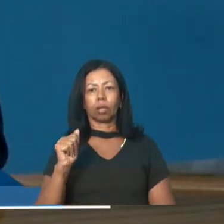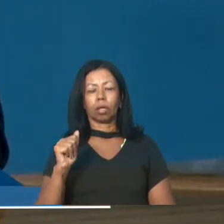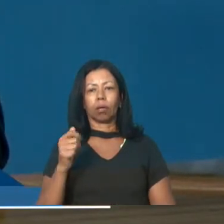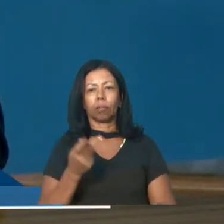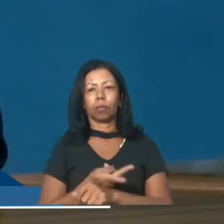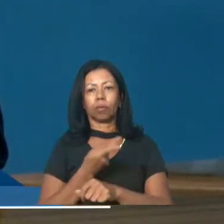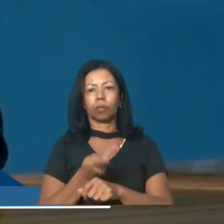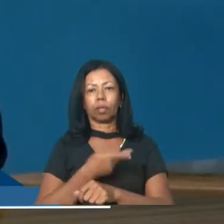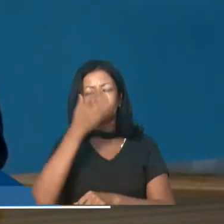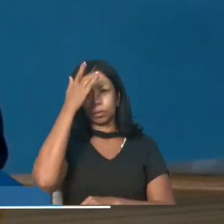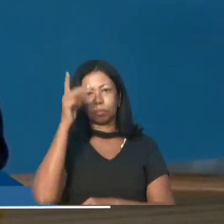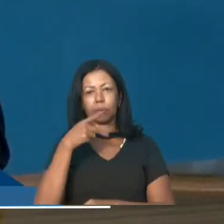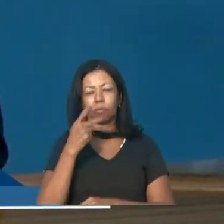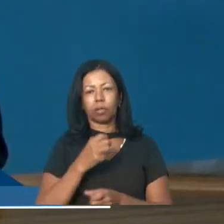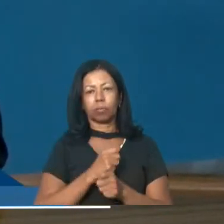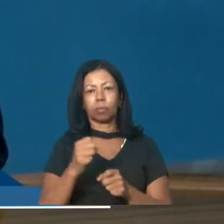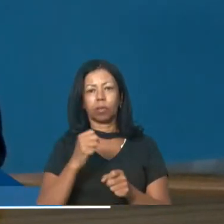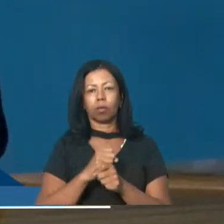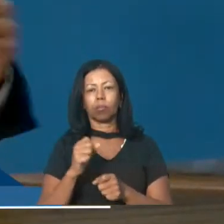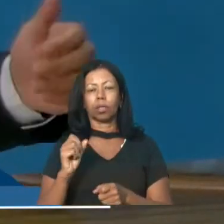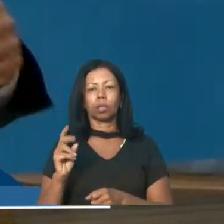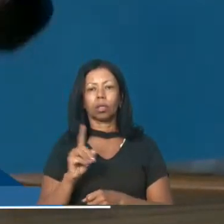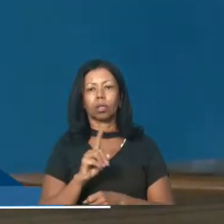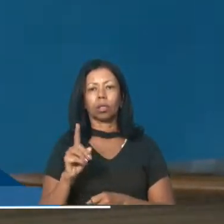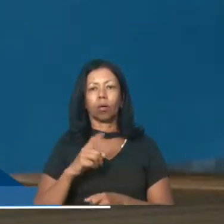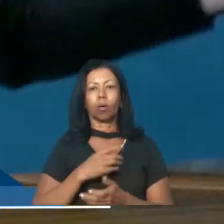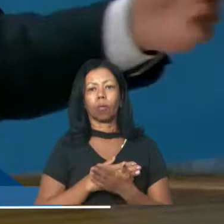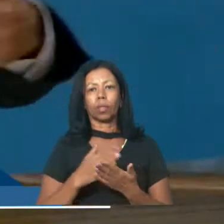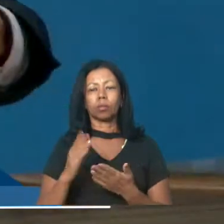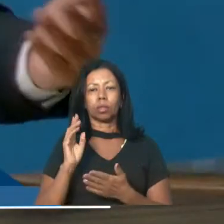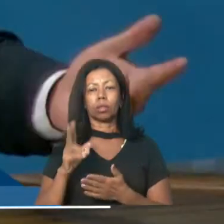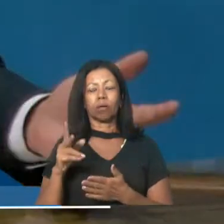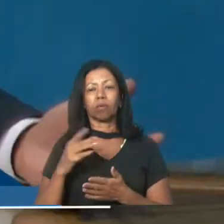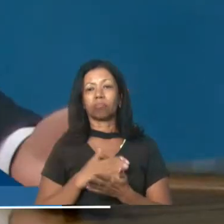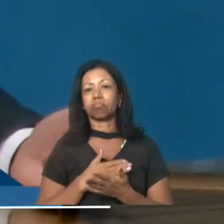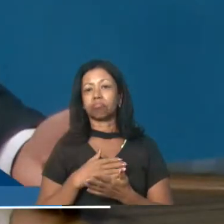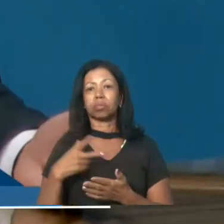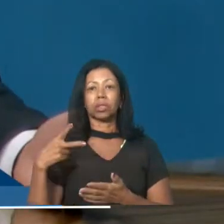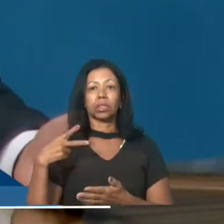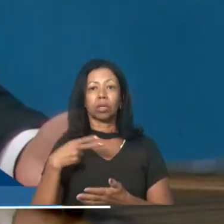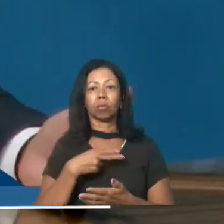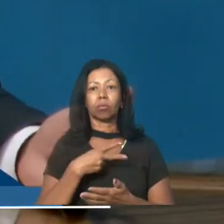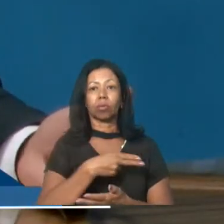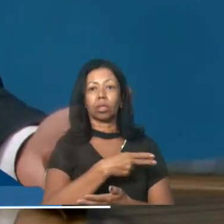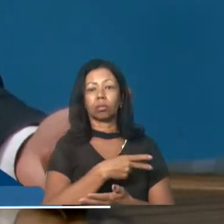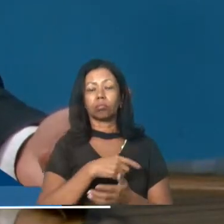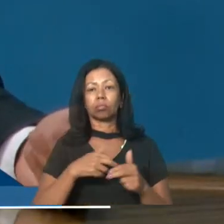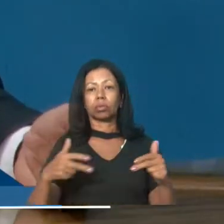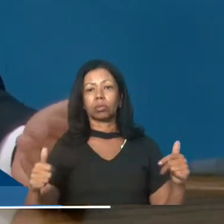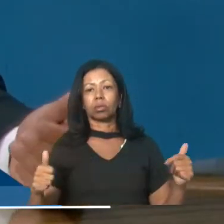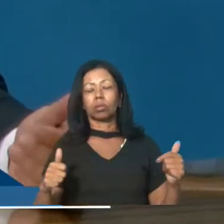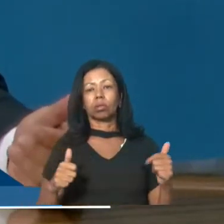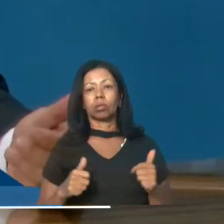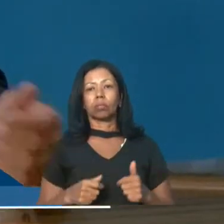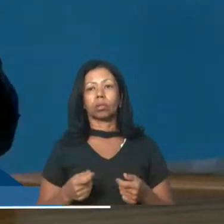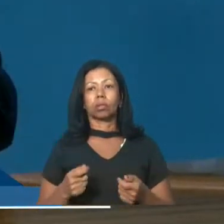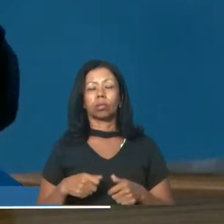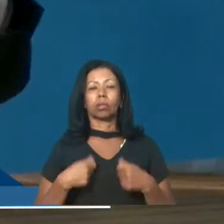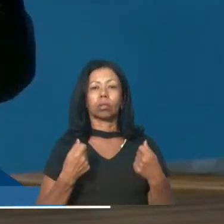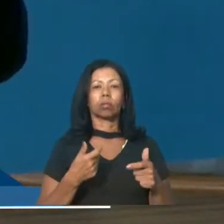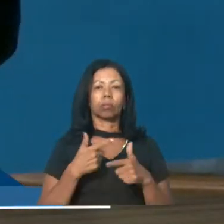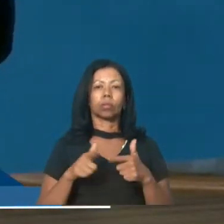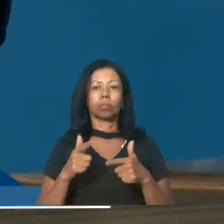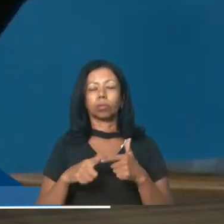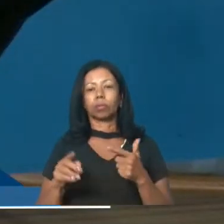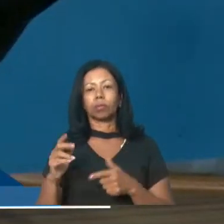sobre uma obra que nem começou, nem tem a obra, já estava fazendo inauguração do que nem começou, para tentar prejudicar o vereador do bairro, para tentar